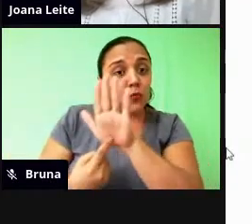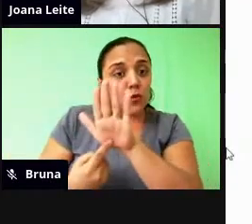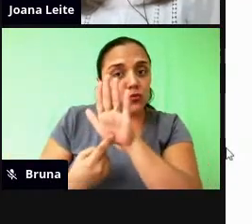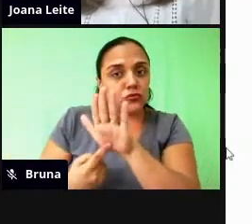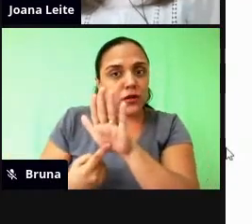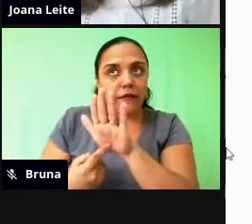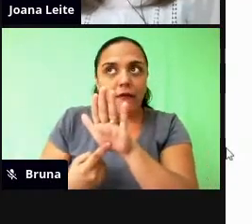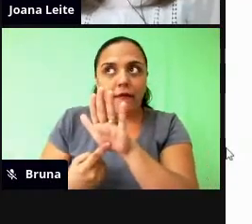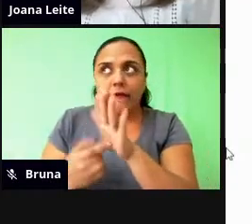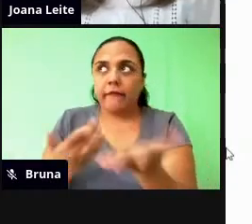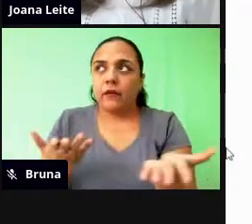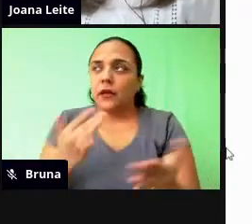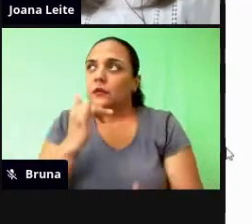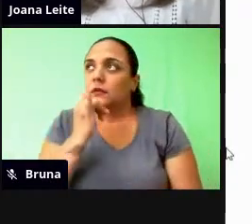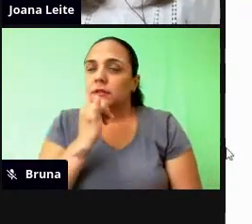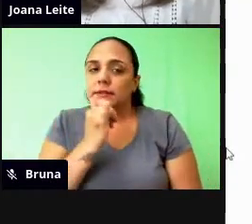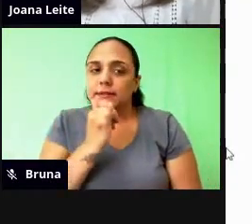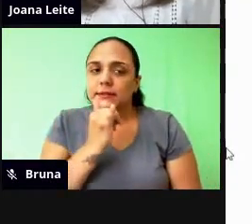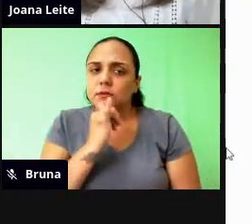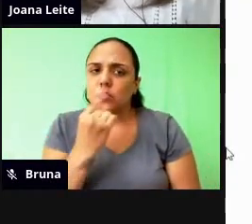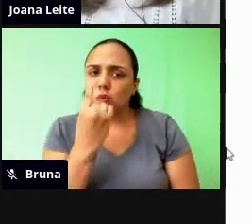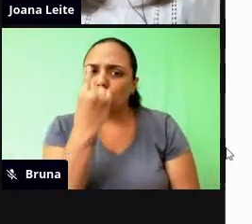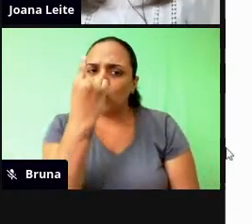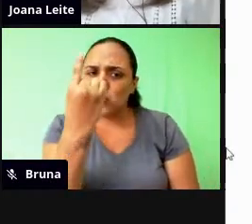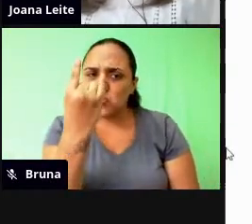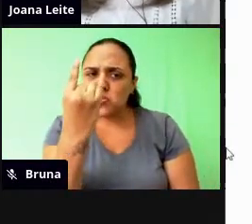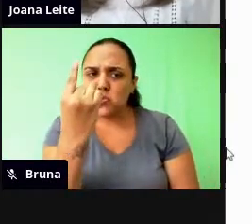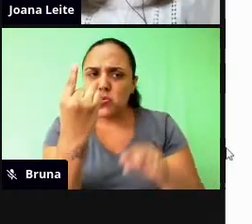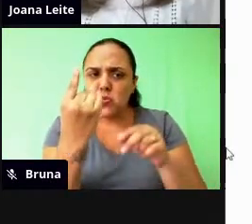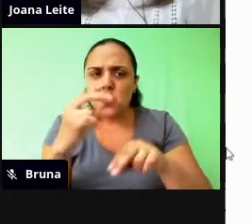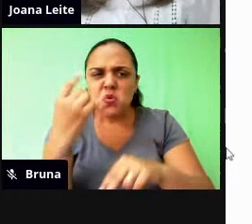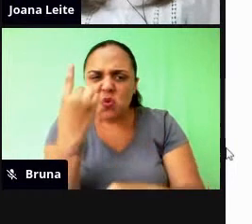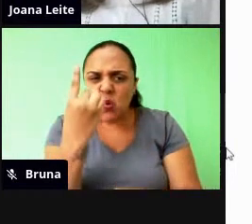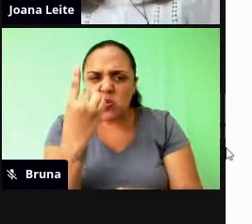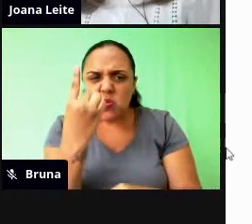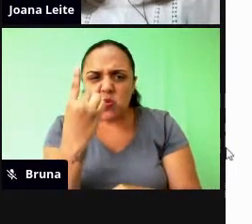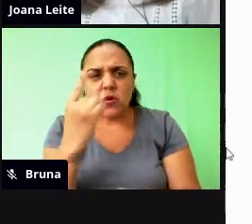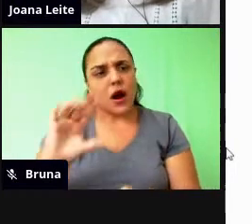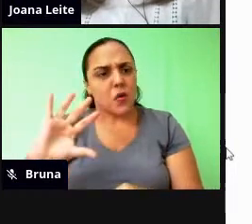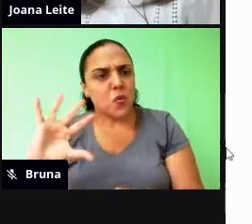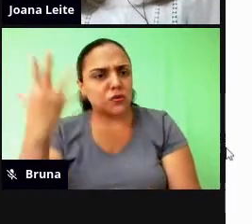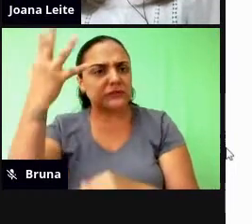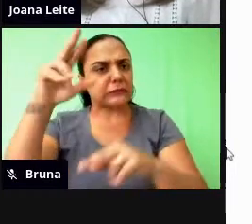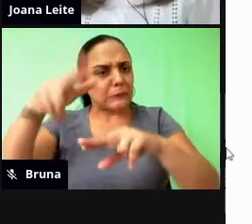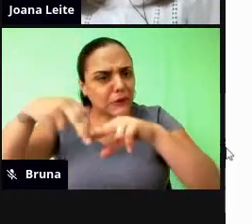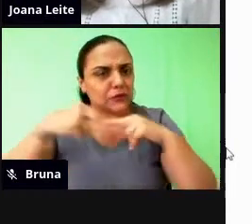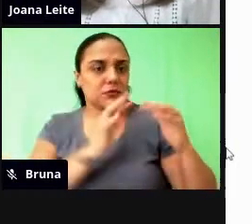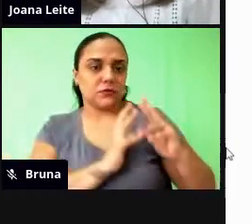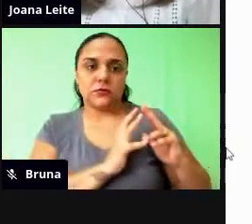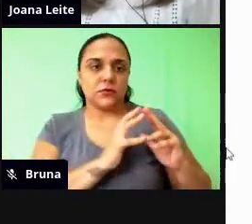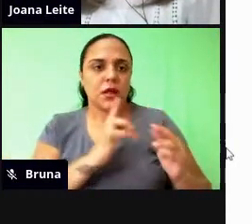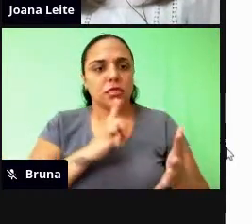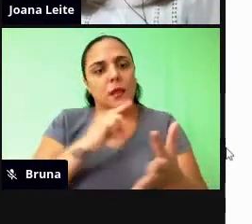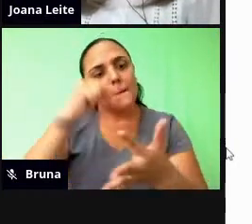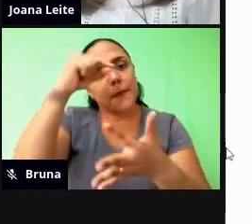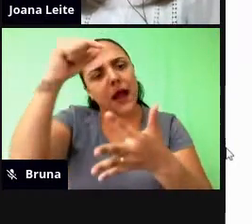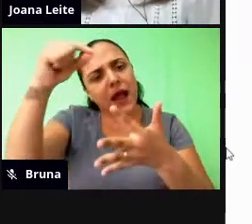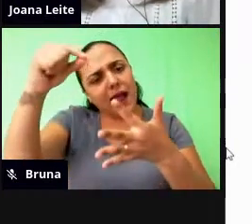uma coisa, não existe uma única causa, né? Eles vêm mostrando que uma